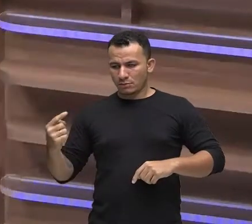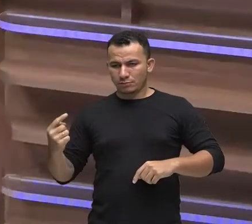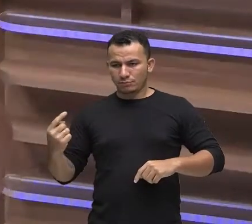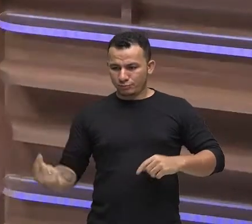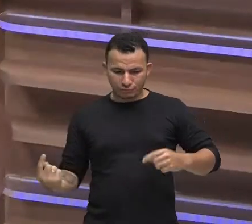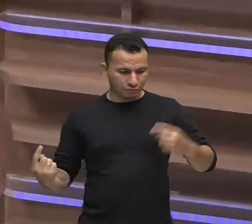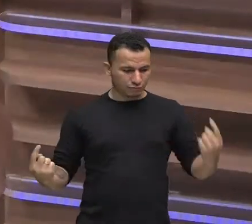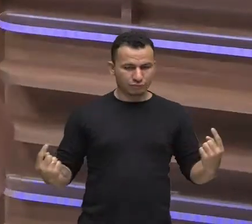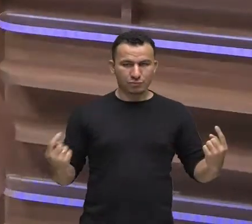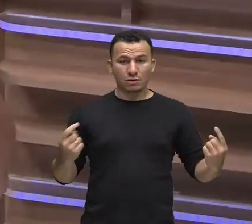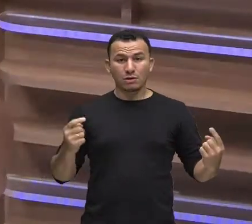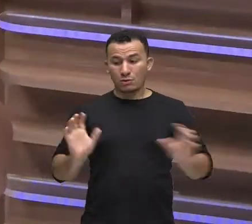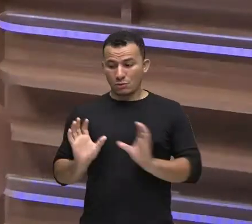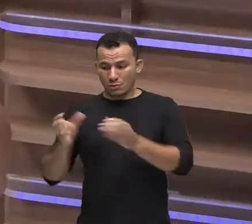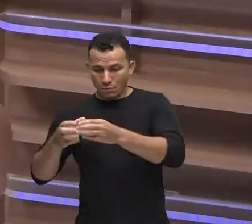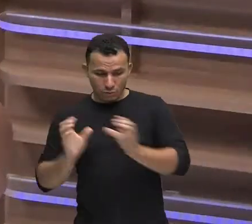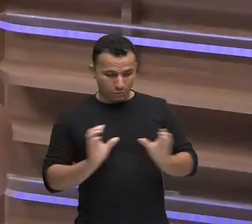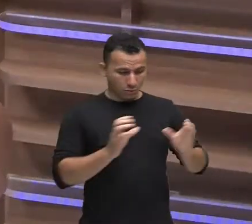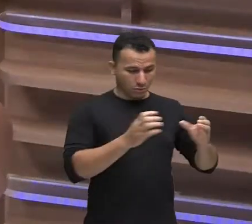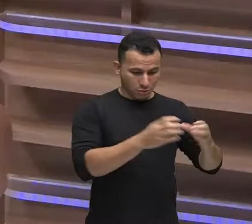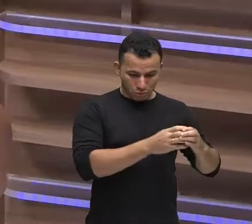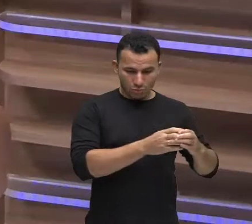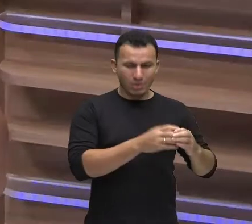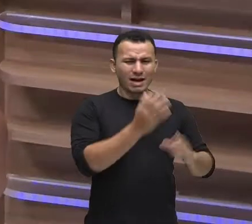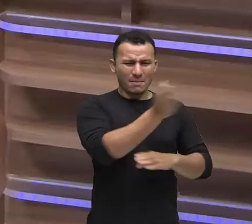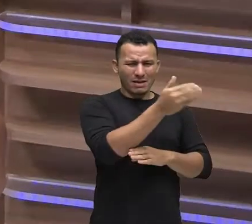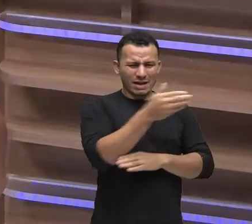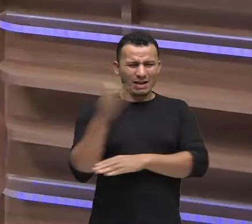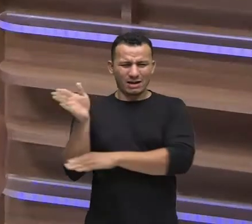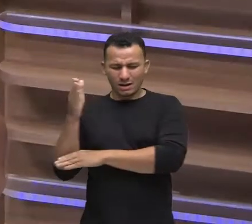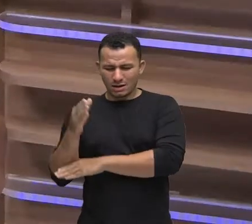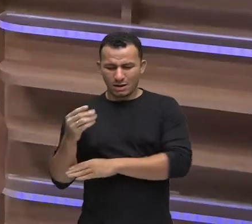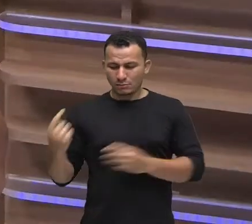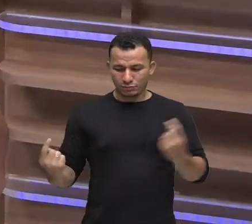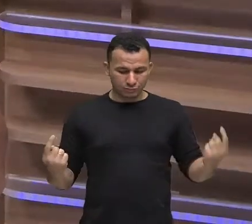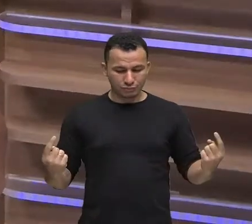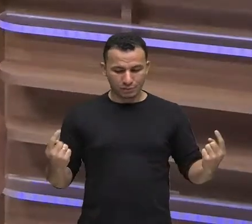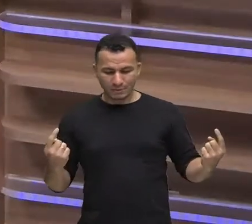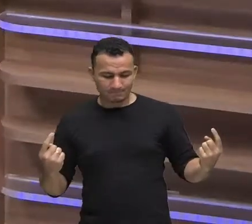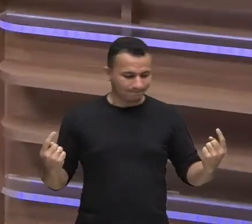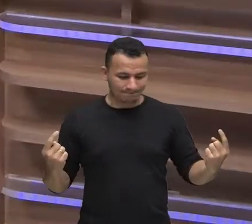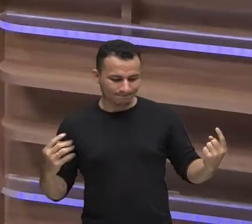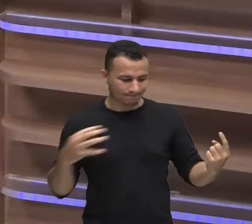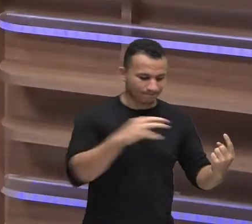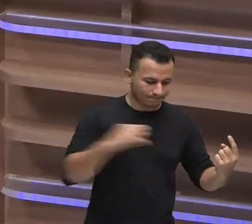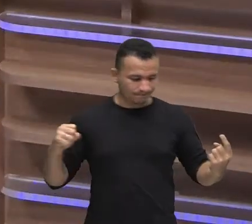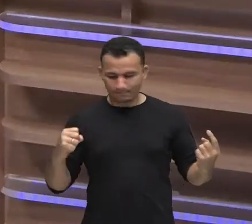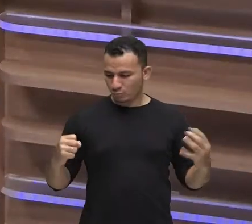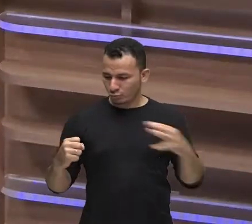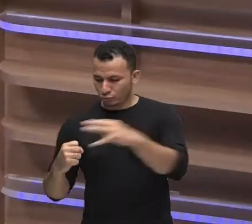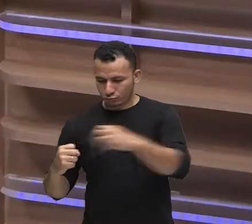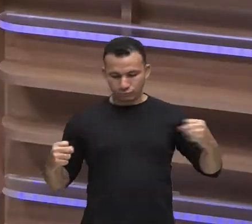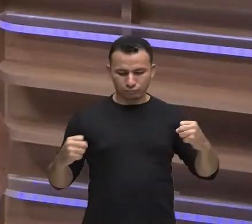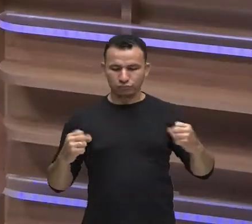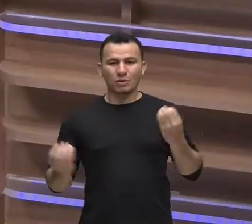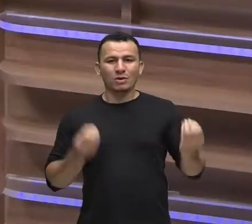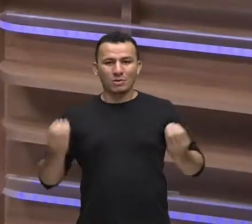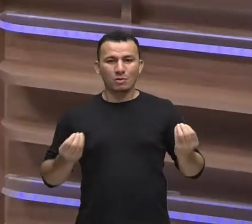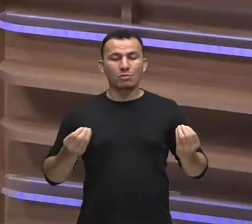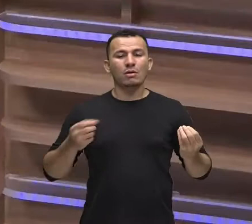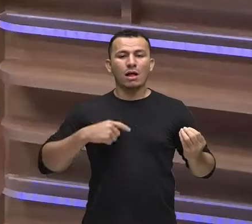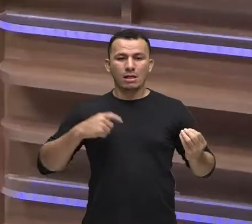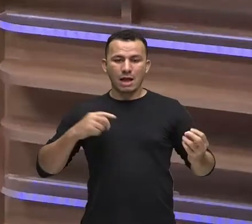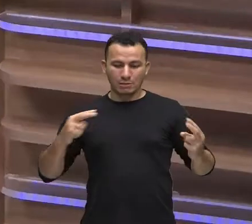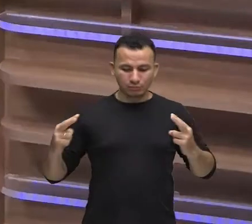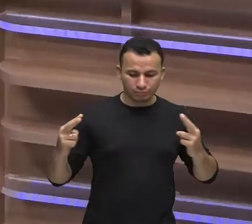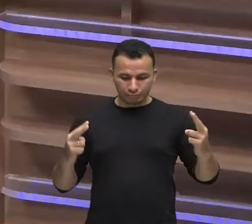ali do adversário. Se a gente perceber o princípio da barra-bandeira, é o princípio do ataque e da defesa. É um princípio existente